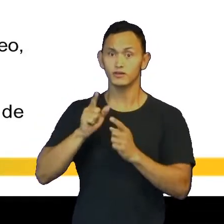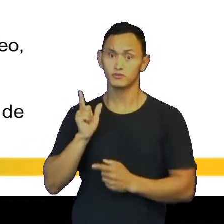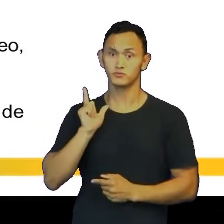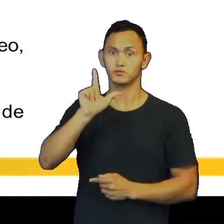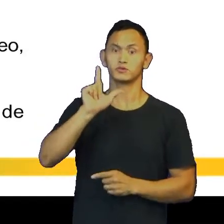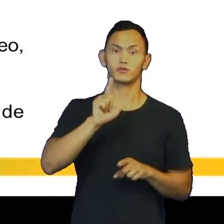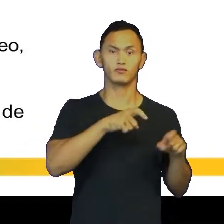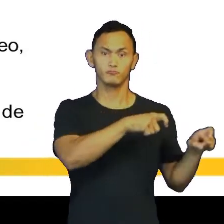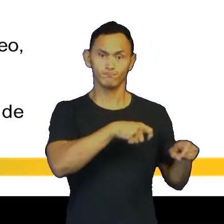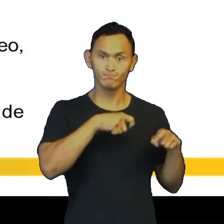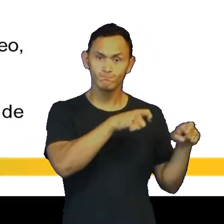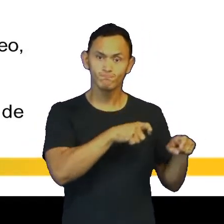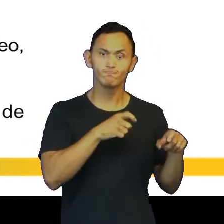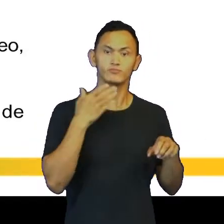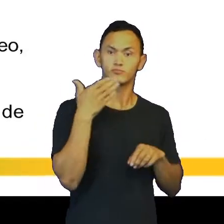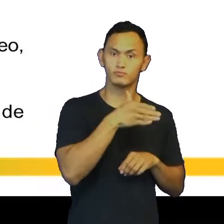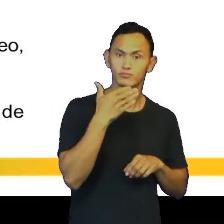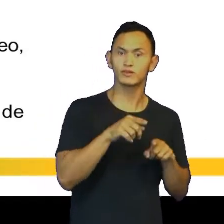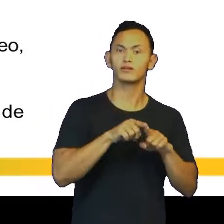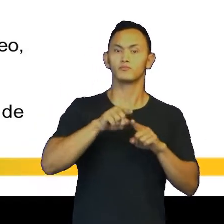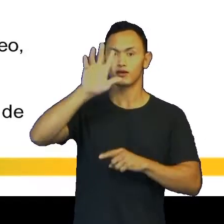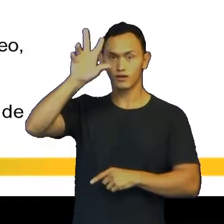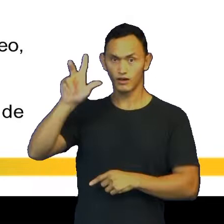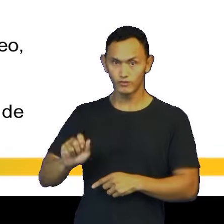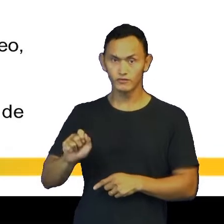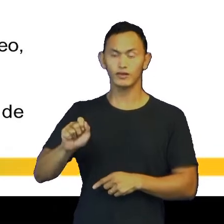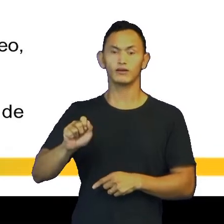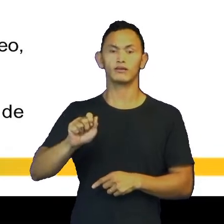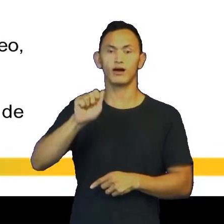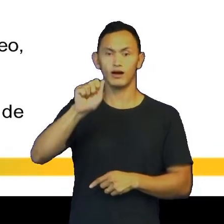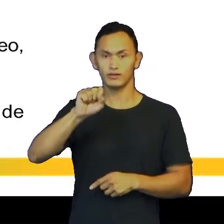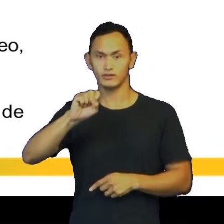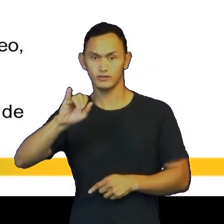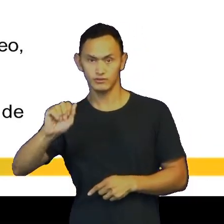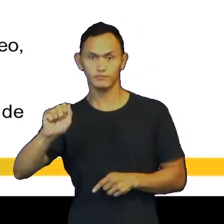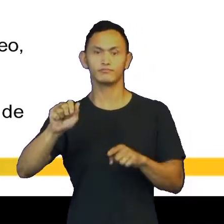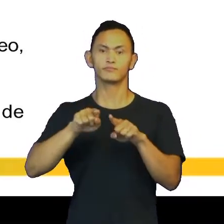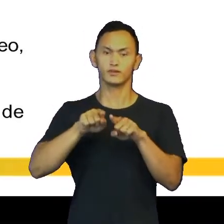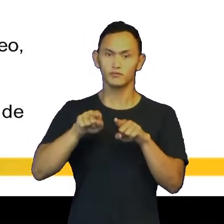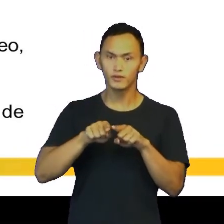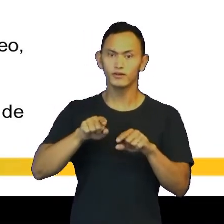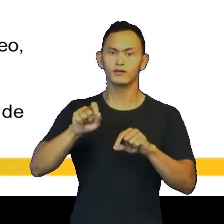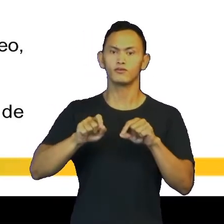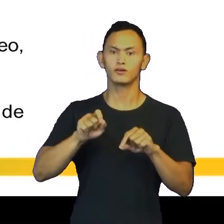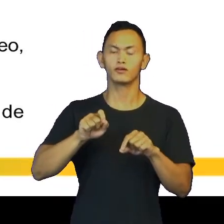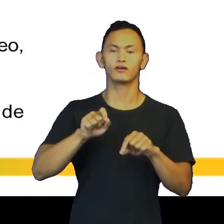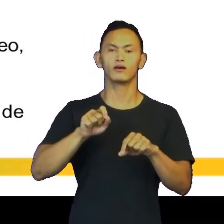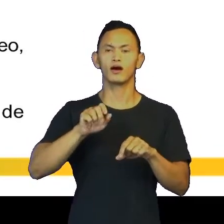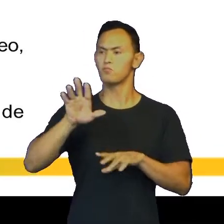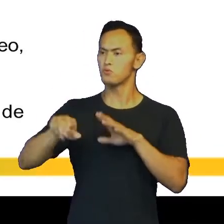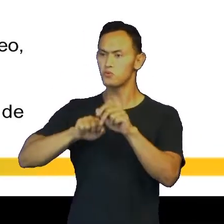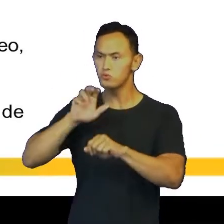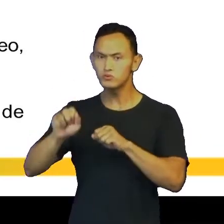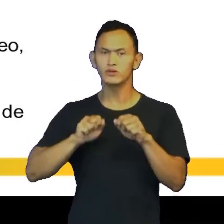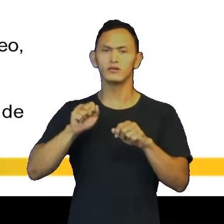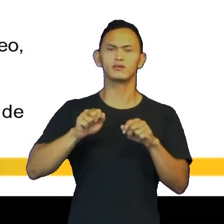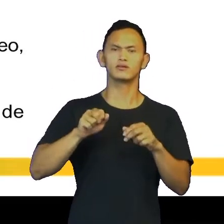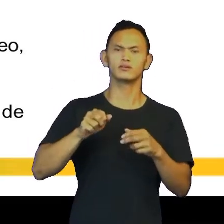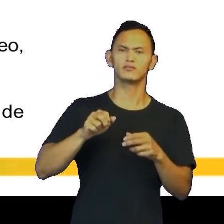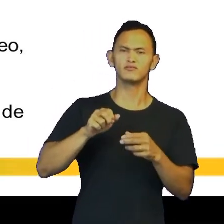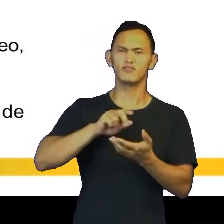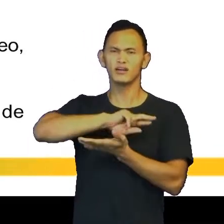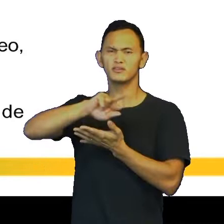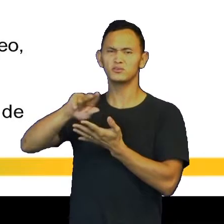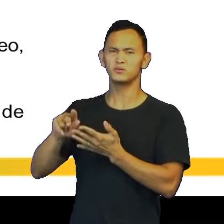colônias Especialmente na África e na Ásia a busca de fornecedores de matérias-primas minério